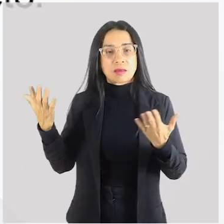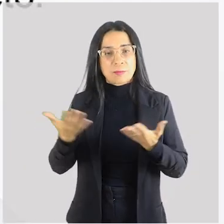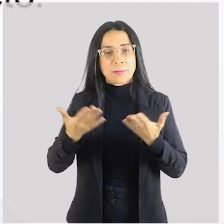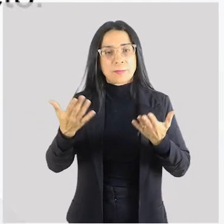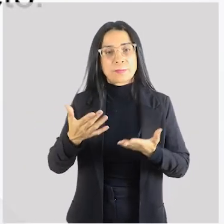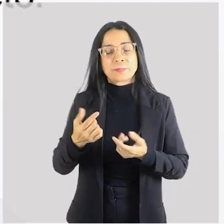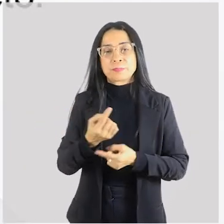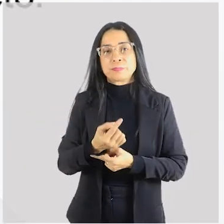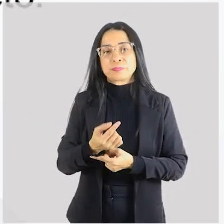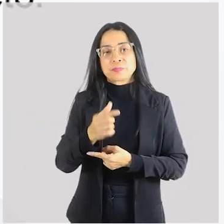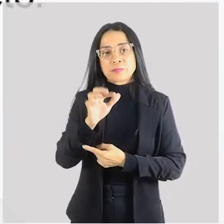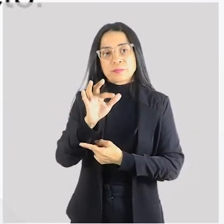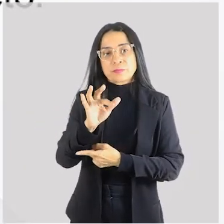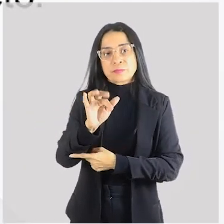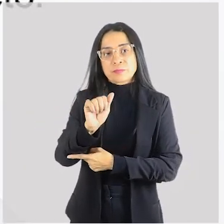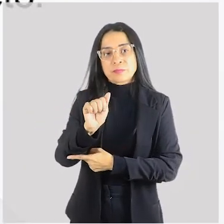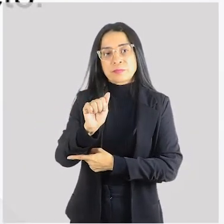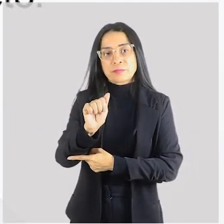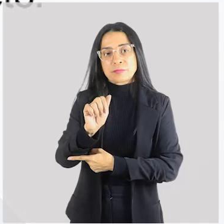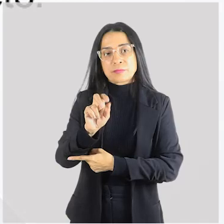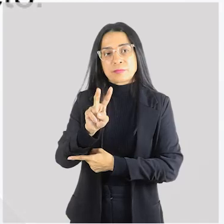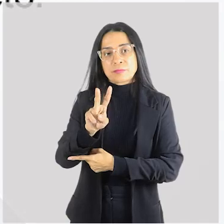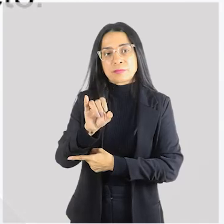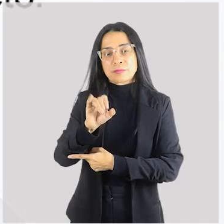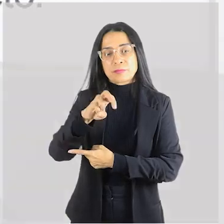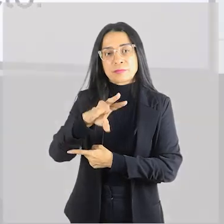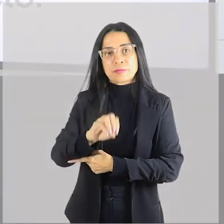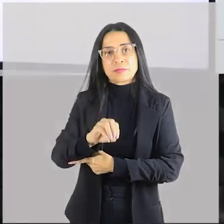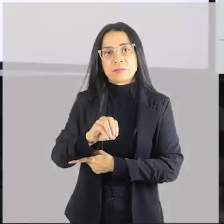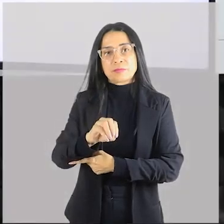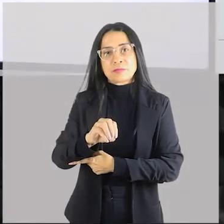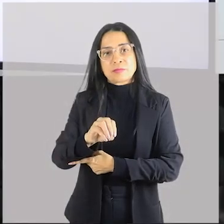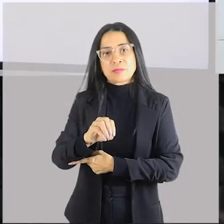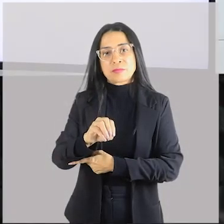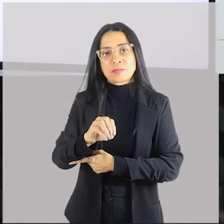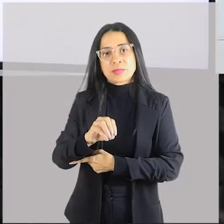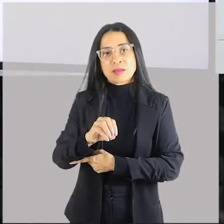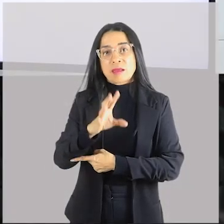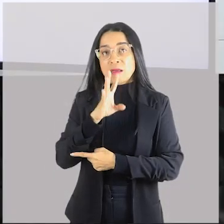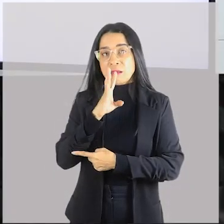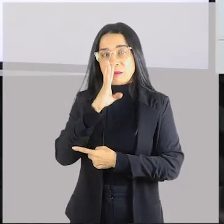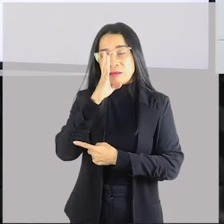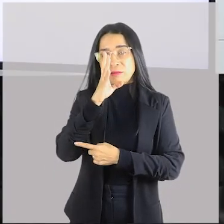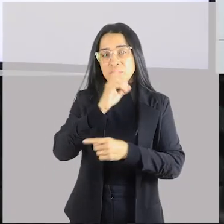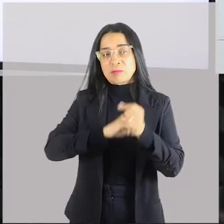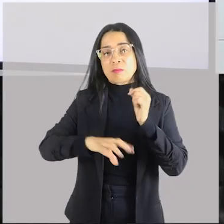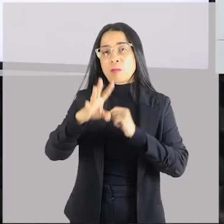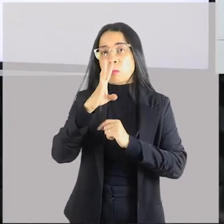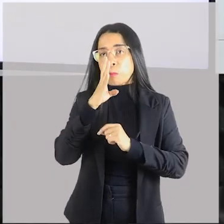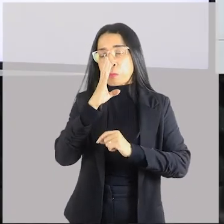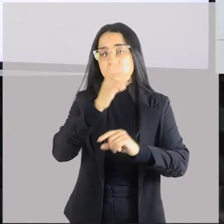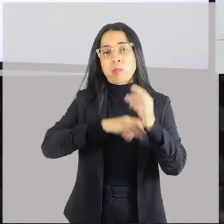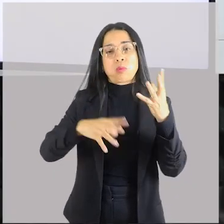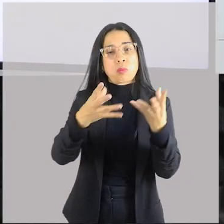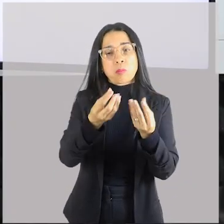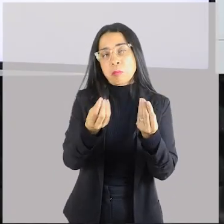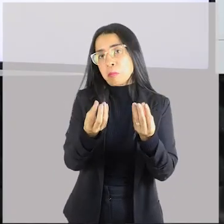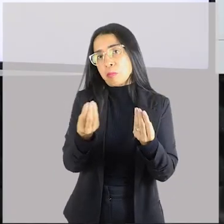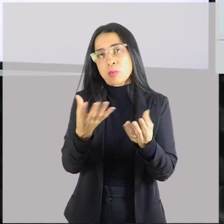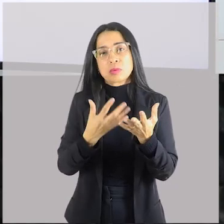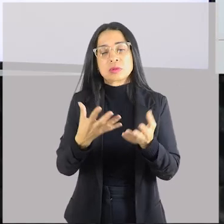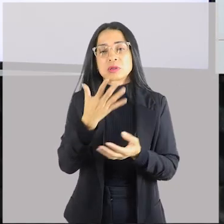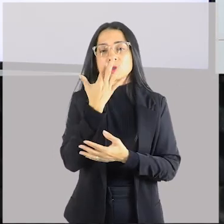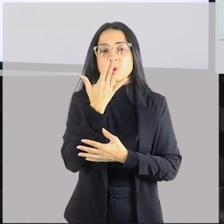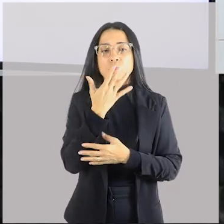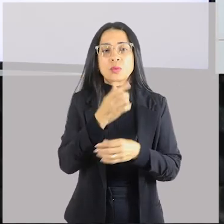pro favismo o que que é o favismo excesso de cores quanto mais cores mais agressivo mais fauvista